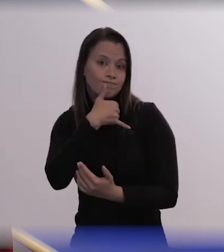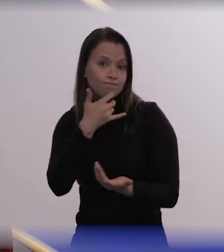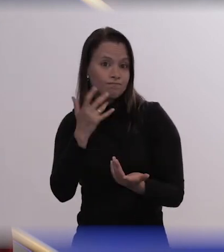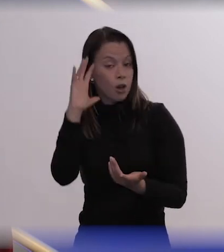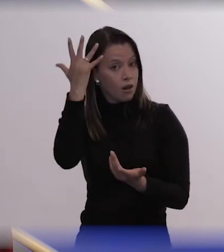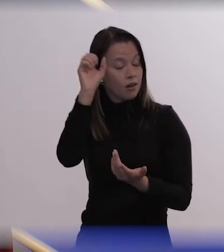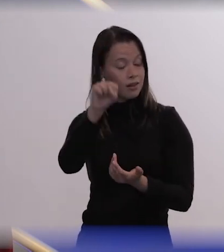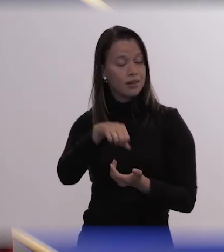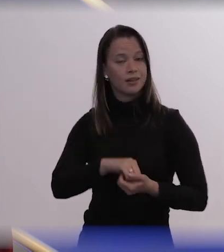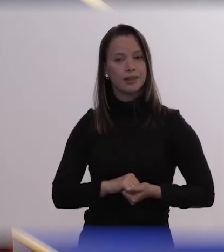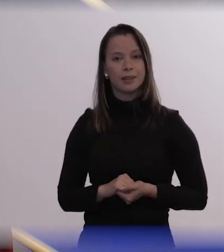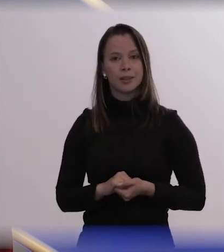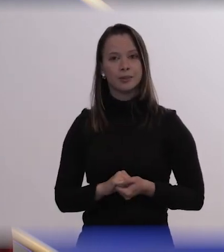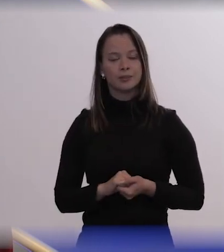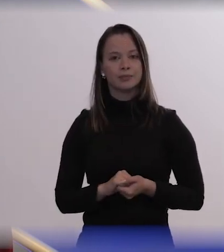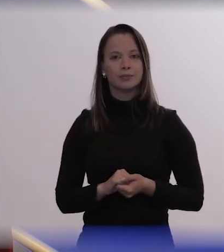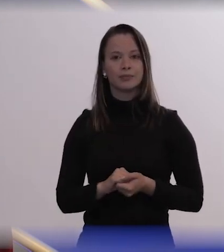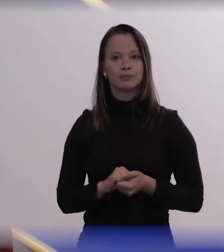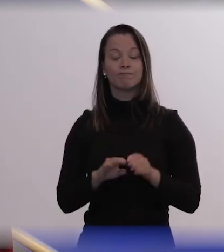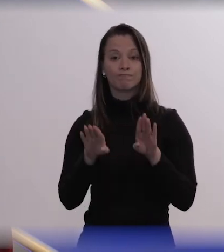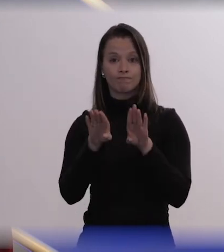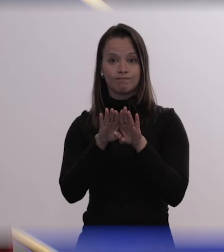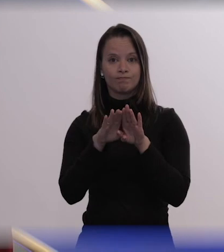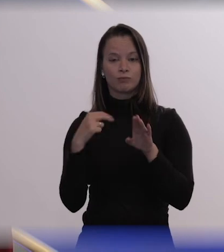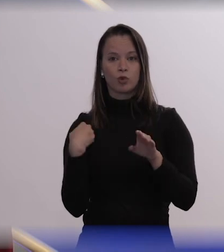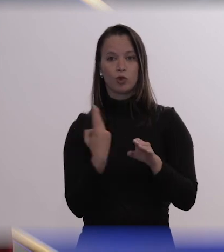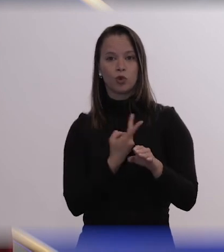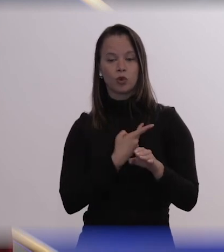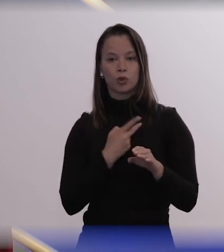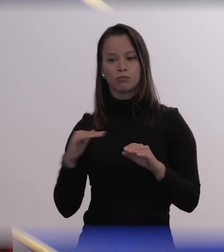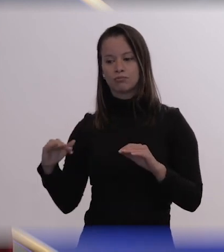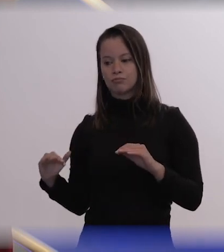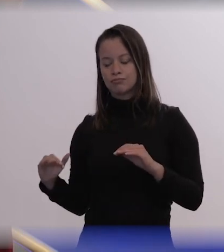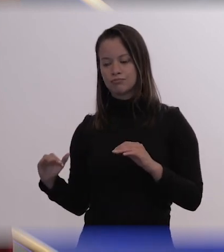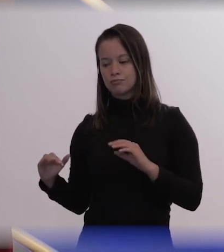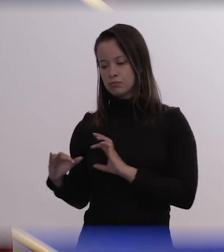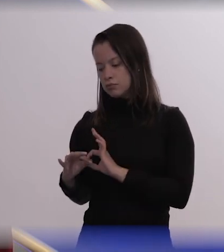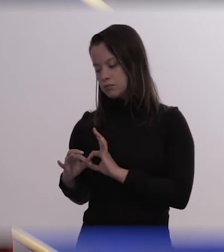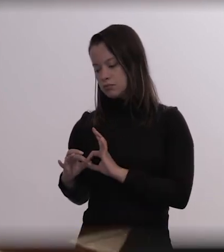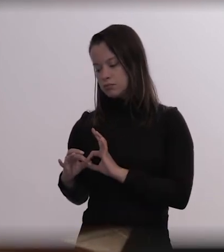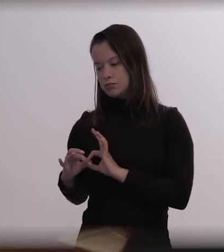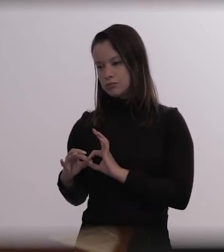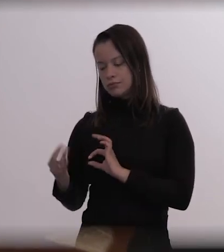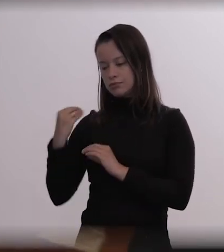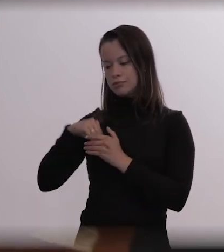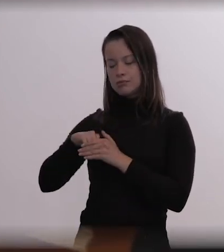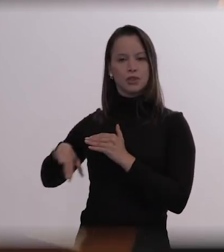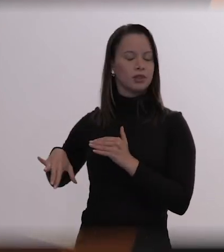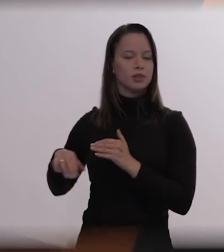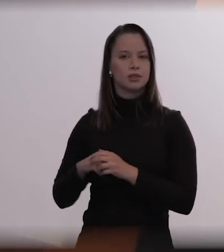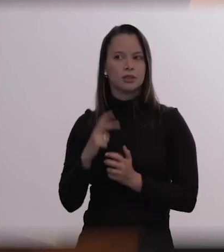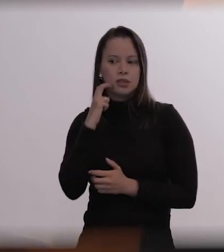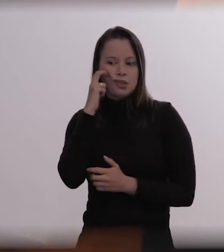acontece. Mas também nós nos desvencilhamos da criança com o sentido de, bom, eu não tenho nada para dizer, eu não falo com ela,